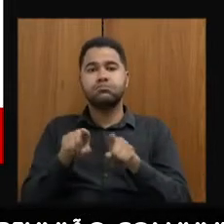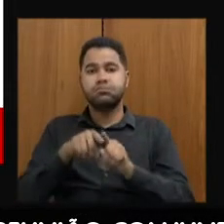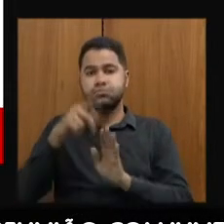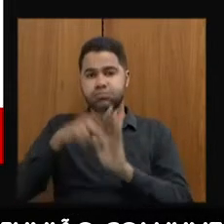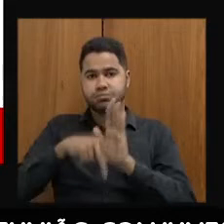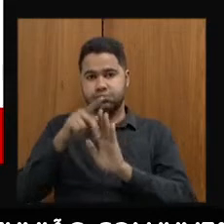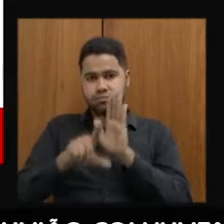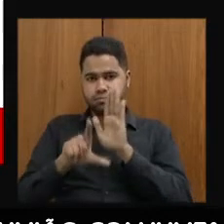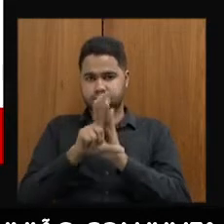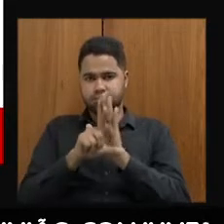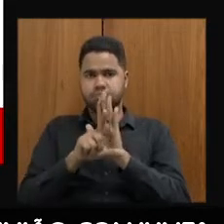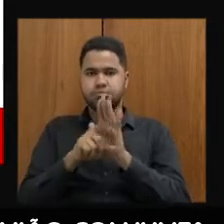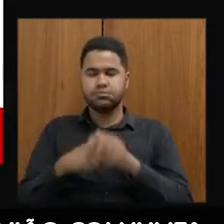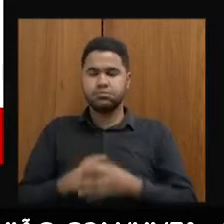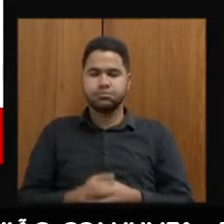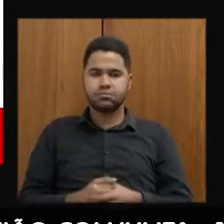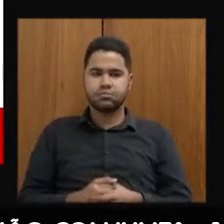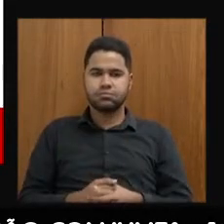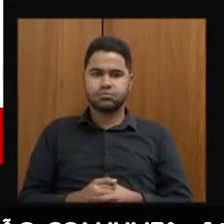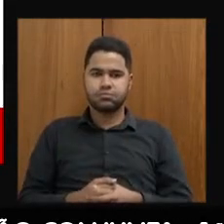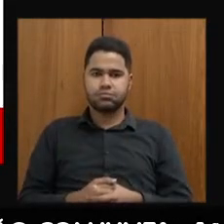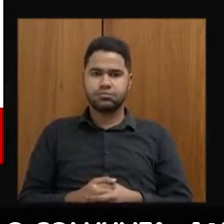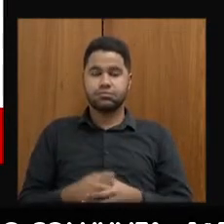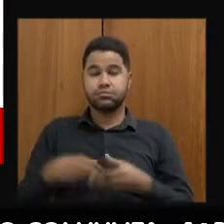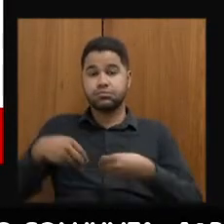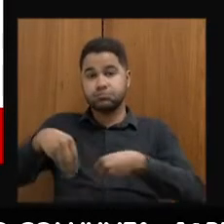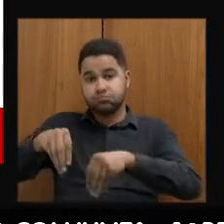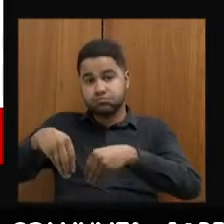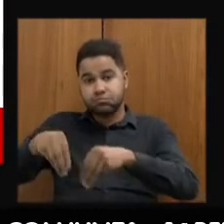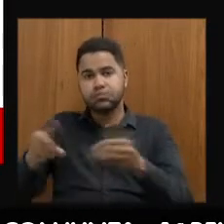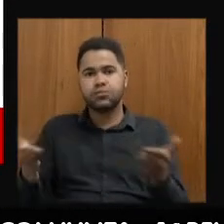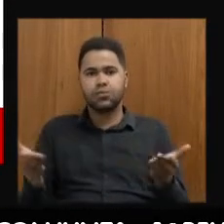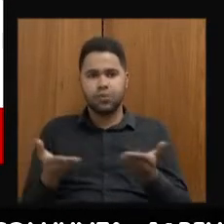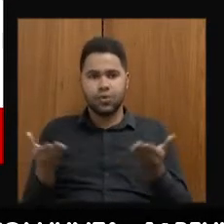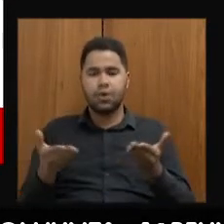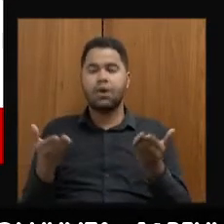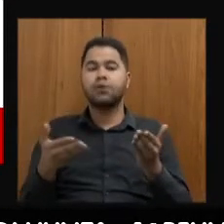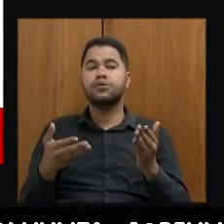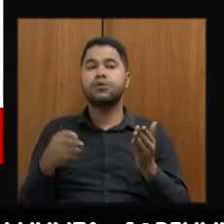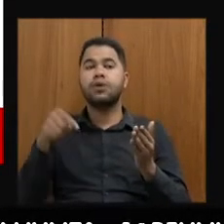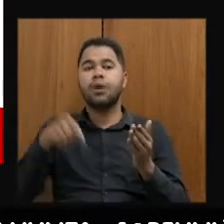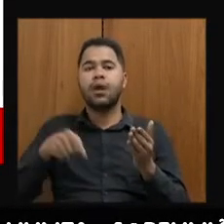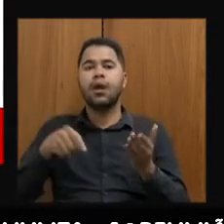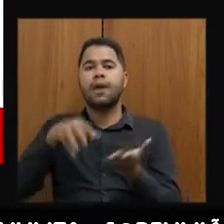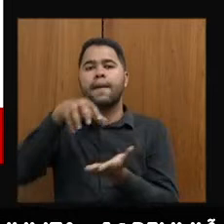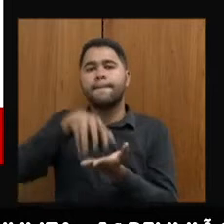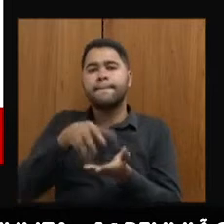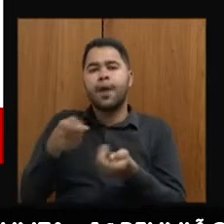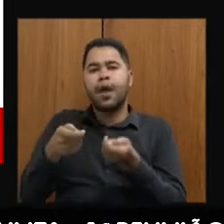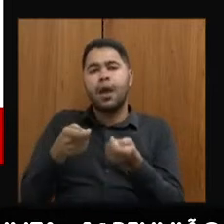criação da agência reguladora de transportes hoje agência reguladora se encontra